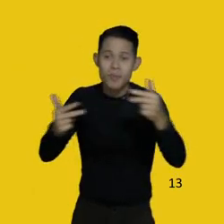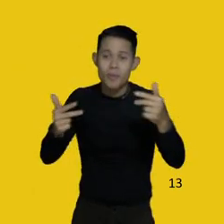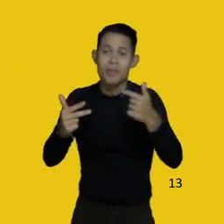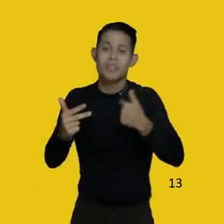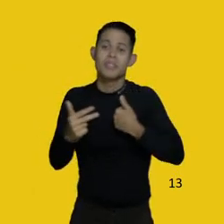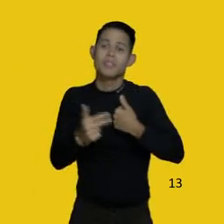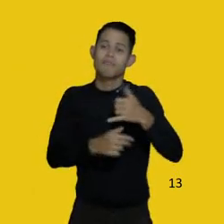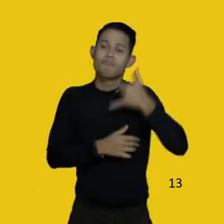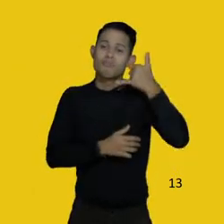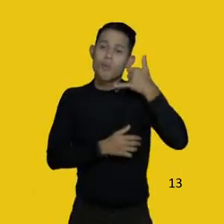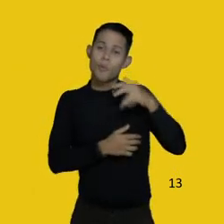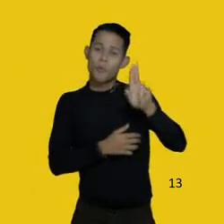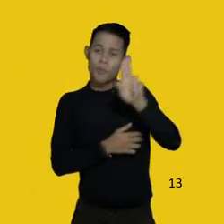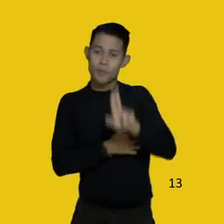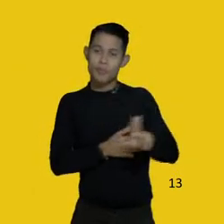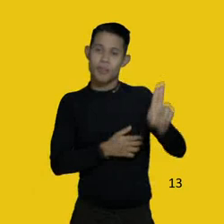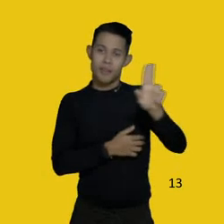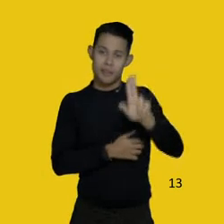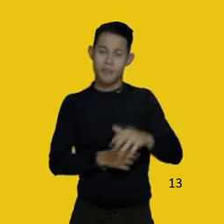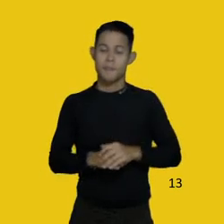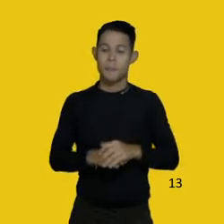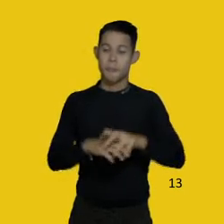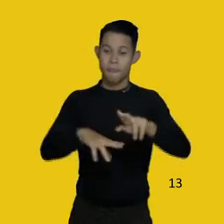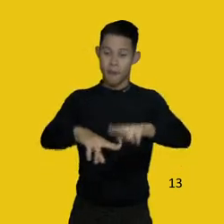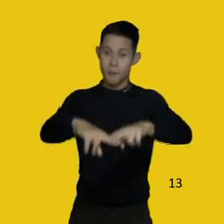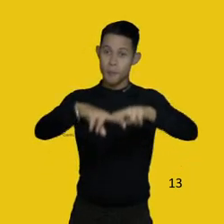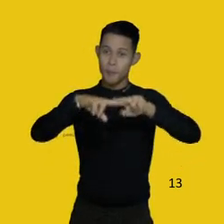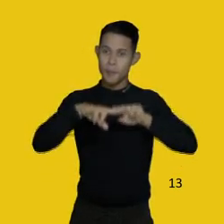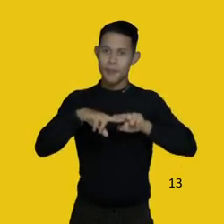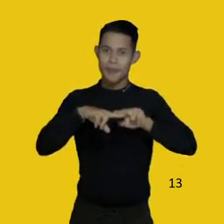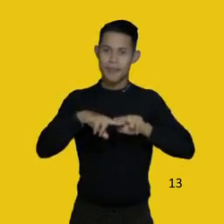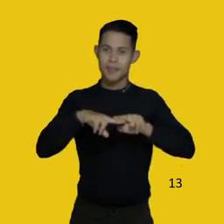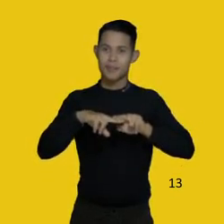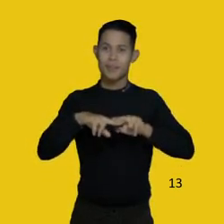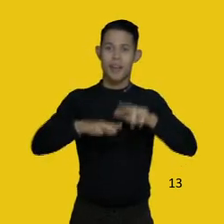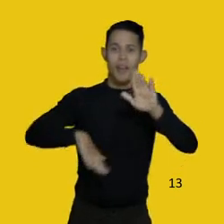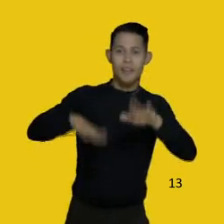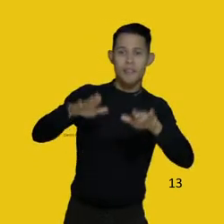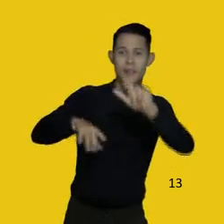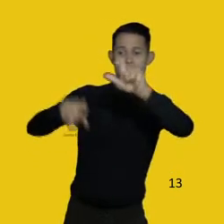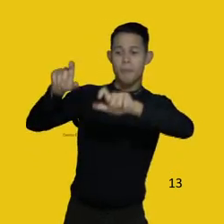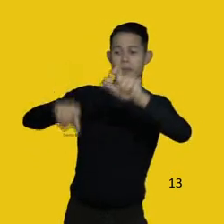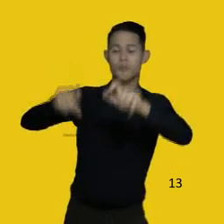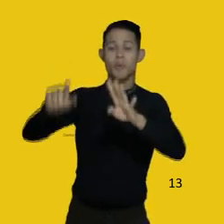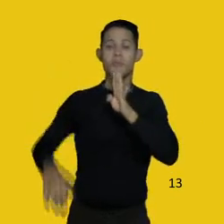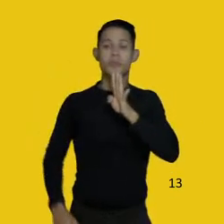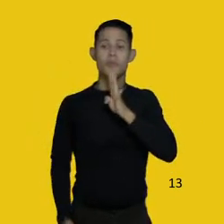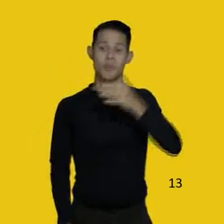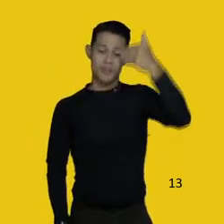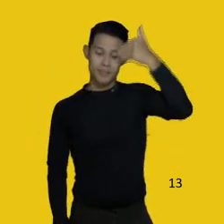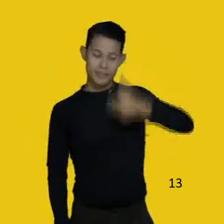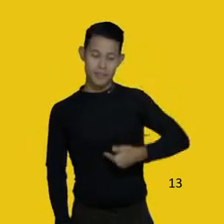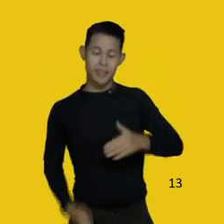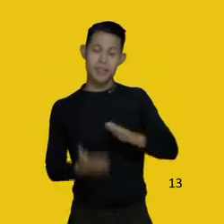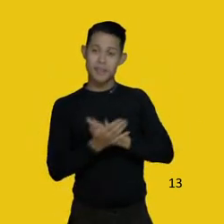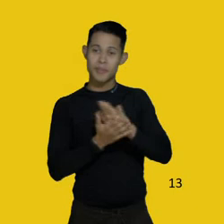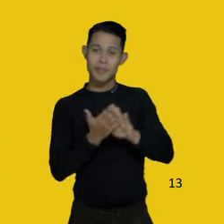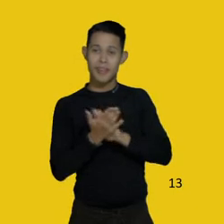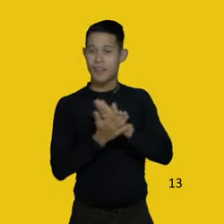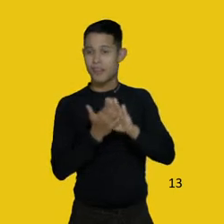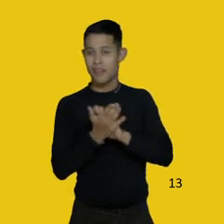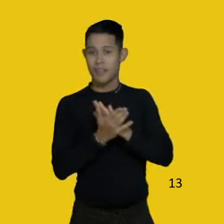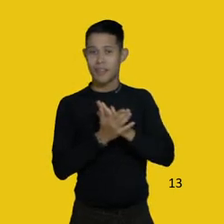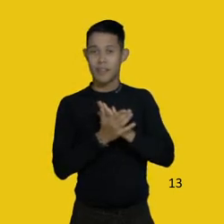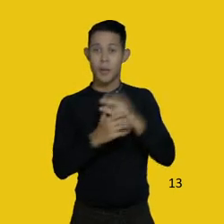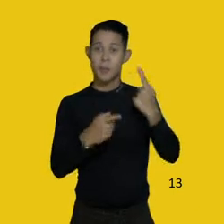de telefone e por isso não deixar as pessoas me conhecer a fundo pois assim ela sempre me